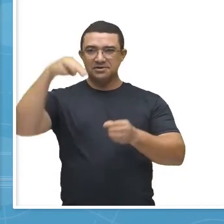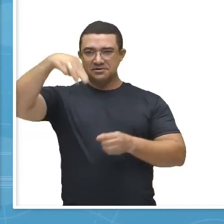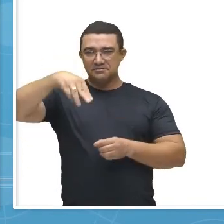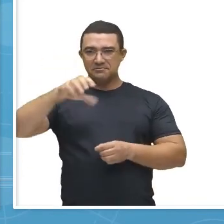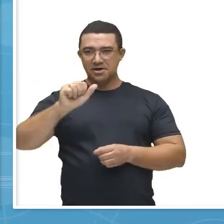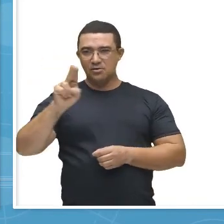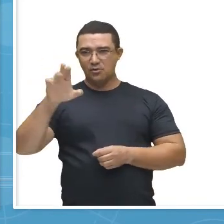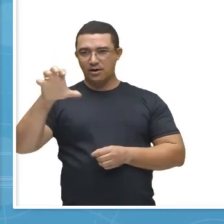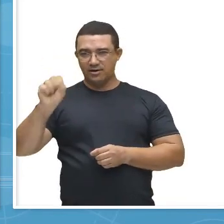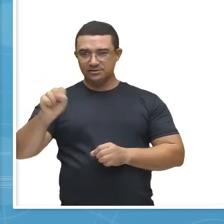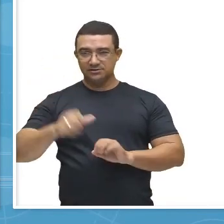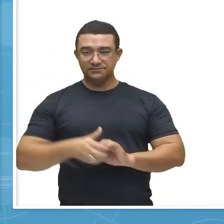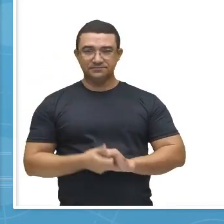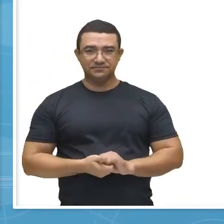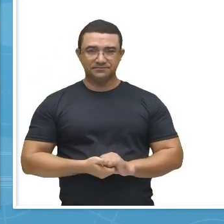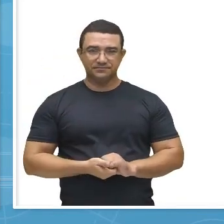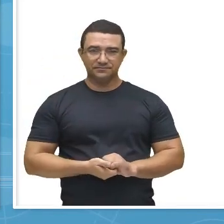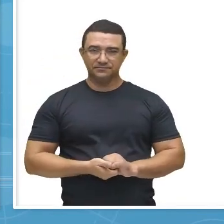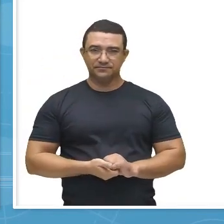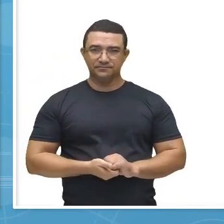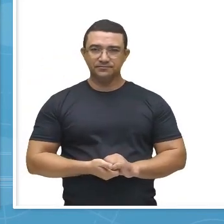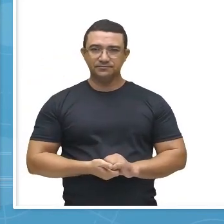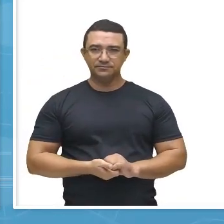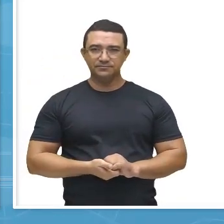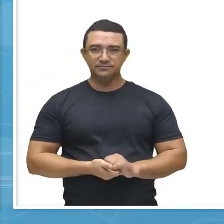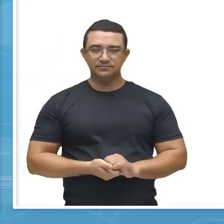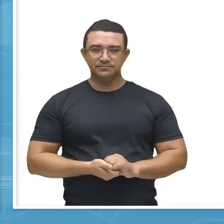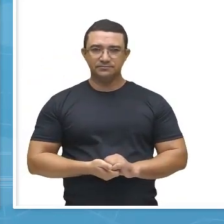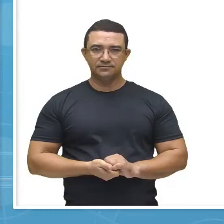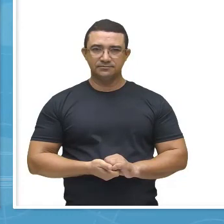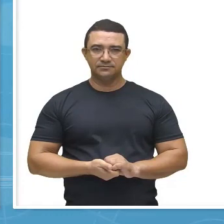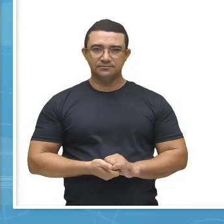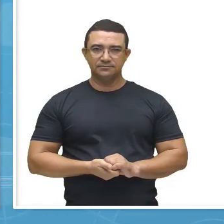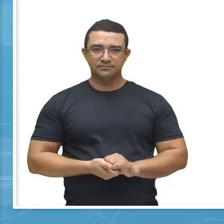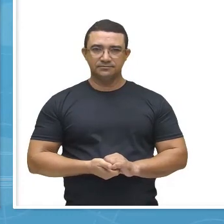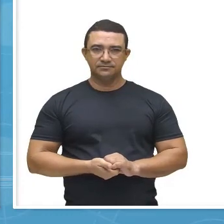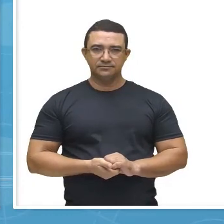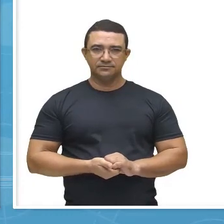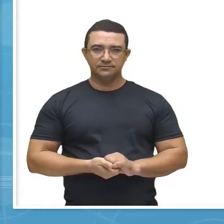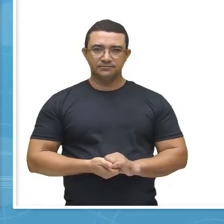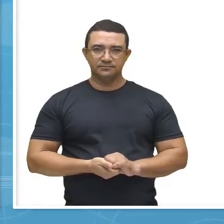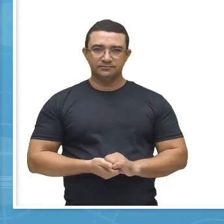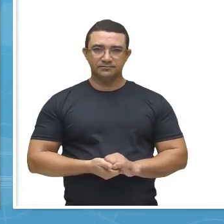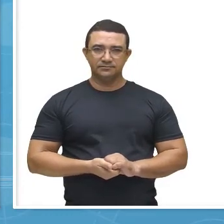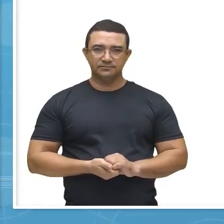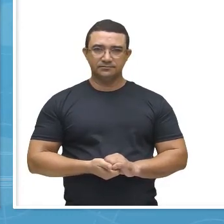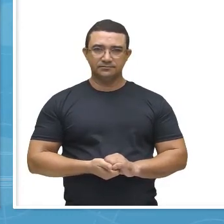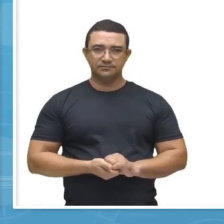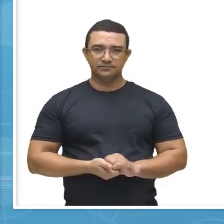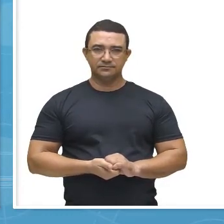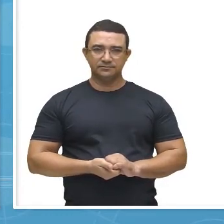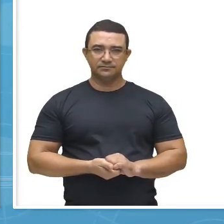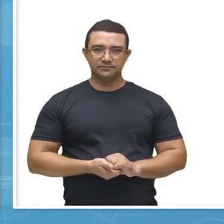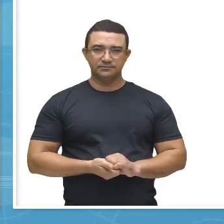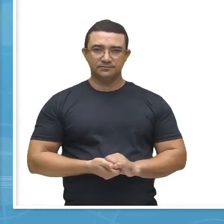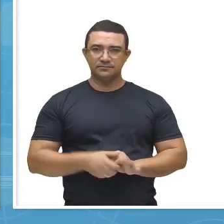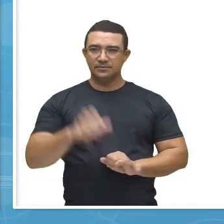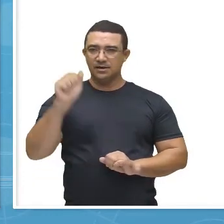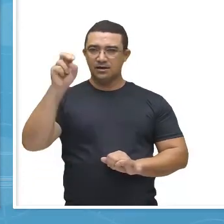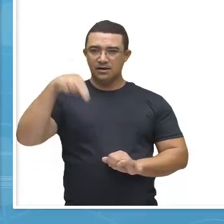Fernando... lá do CMPM 4, o Anthony, da Escola